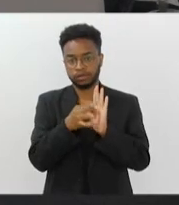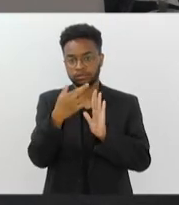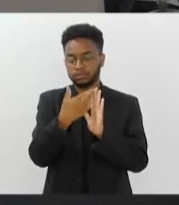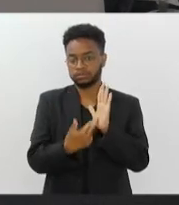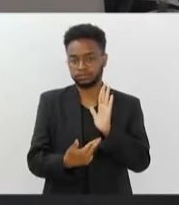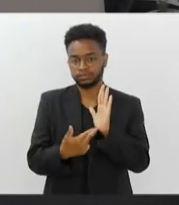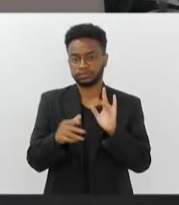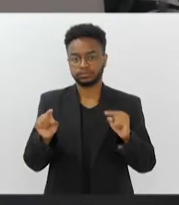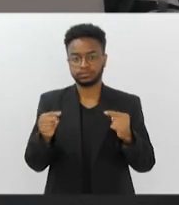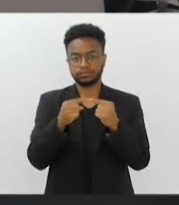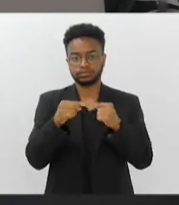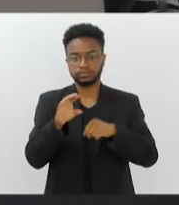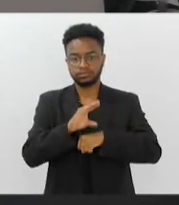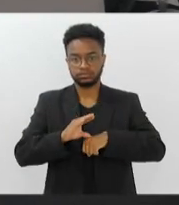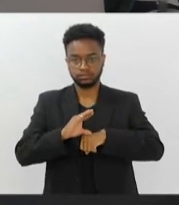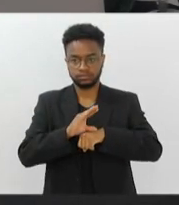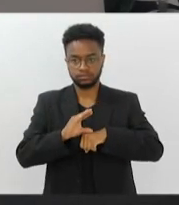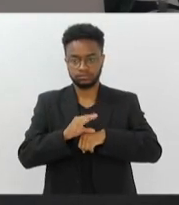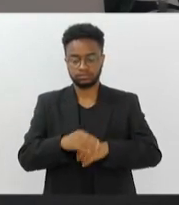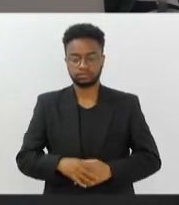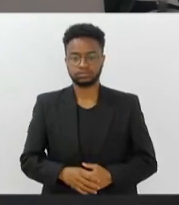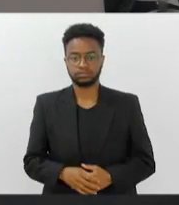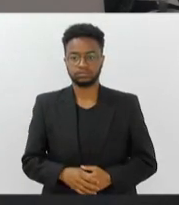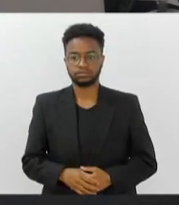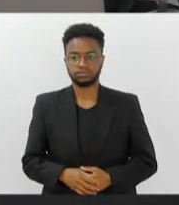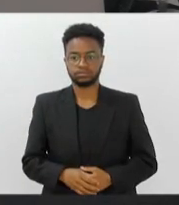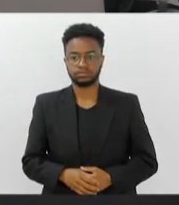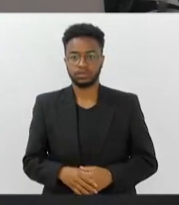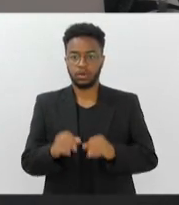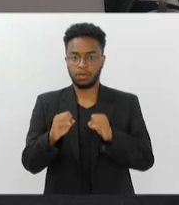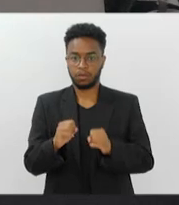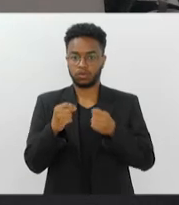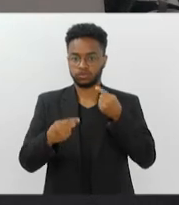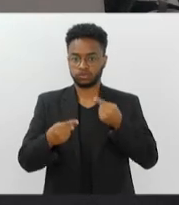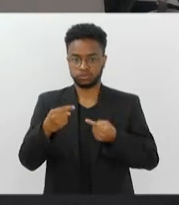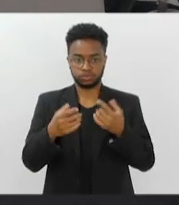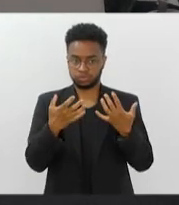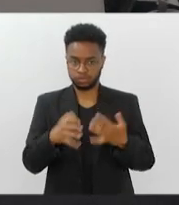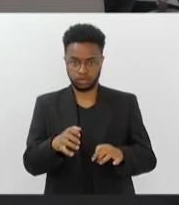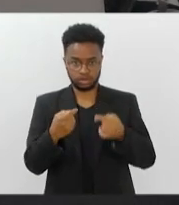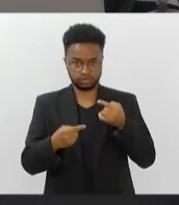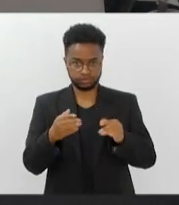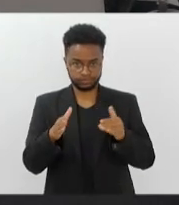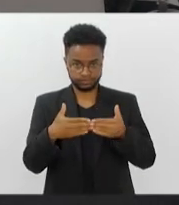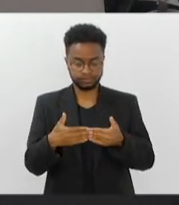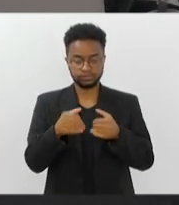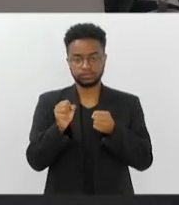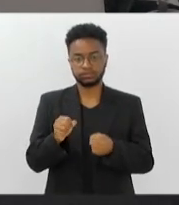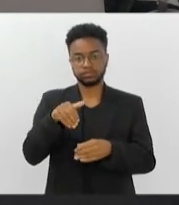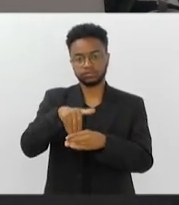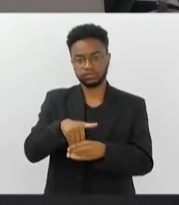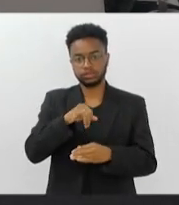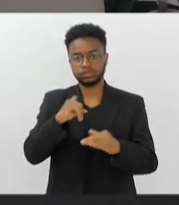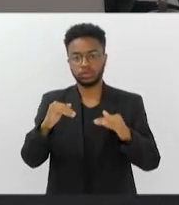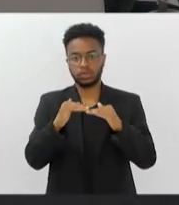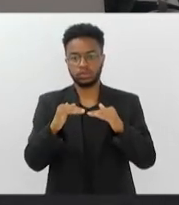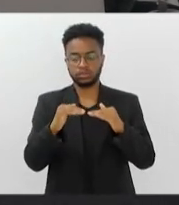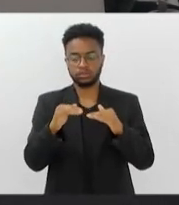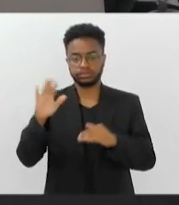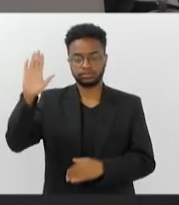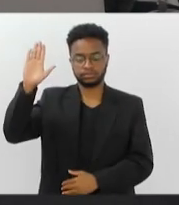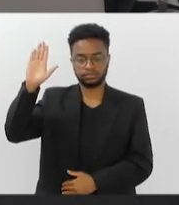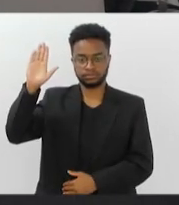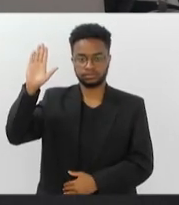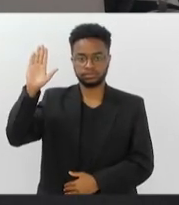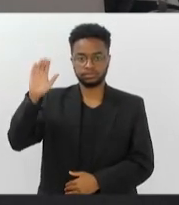relator foi pela constitucionalidade. Em discussão, não havendo que era discutir, encerrar a discussão. Em votação. Senhor presidente.